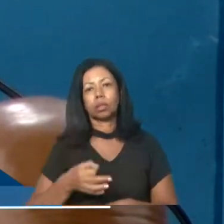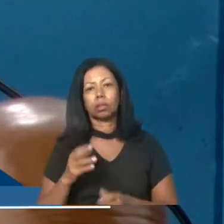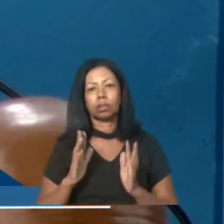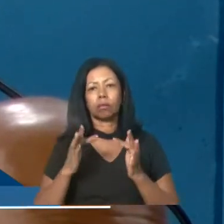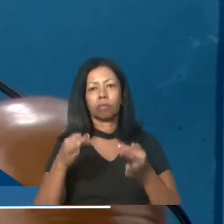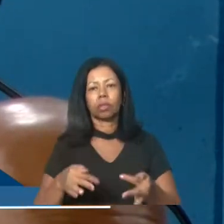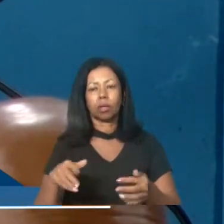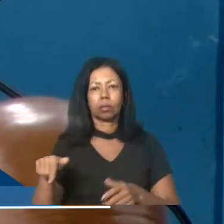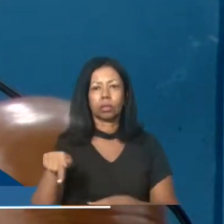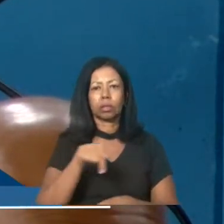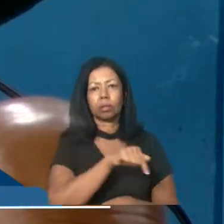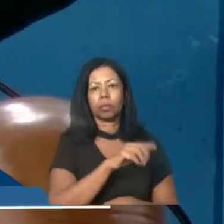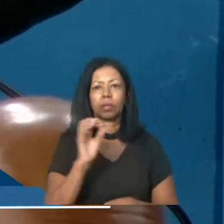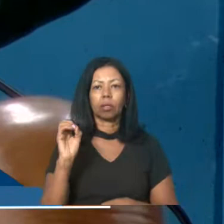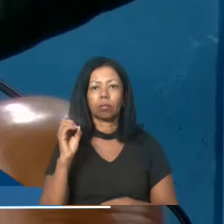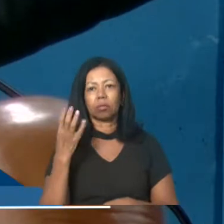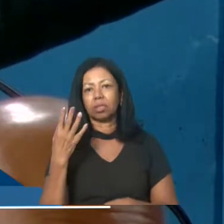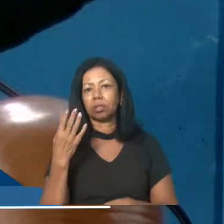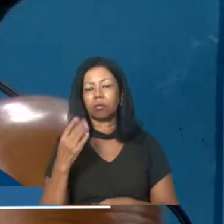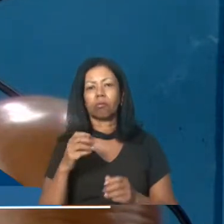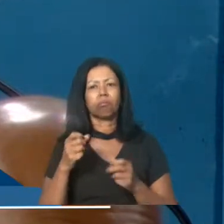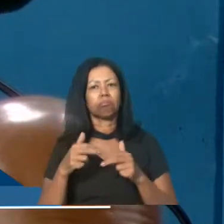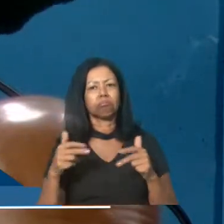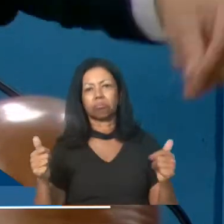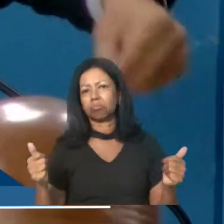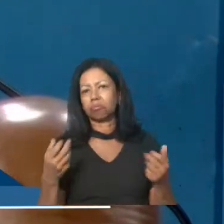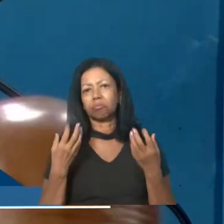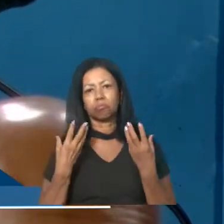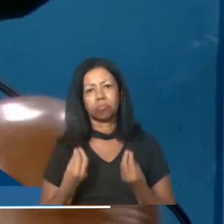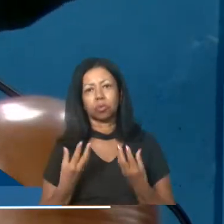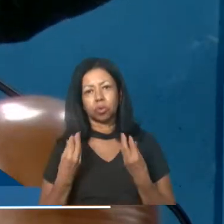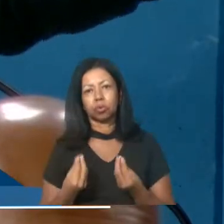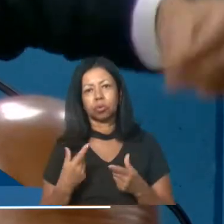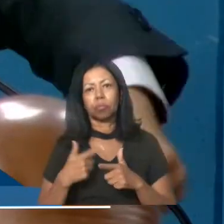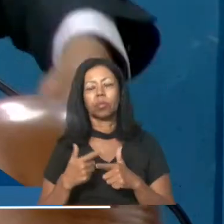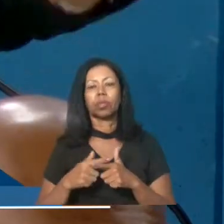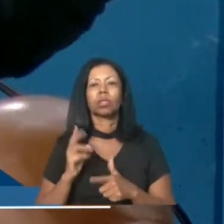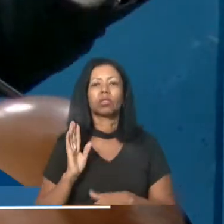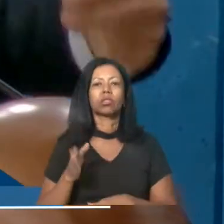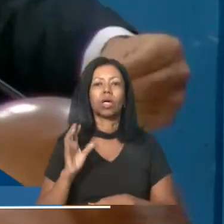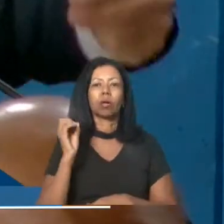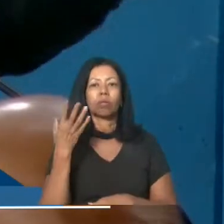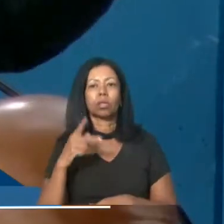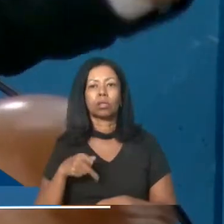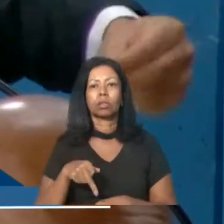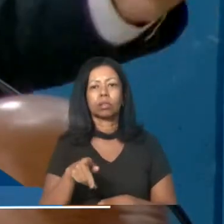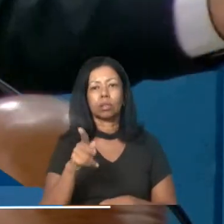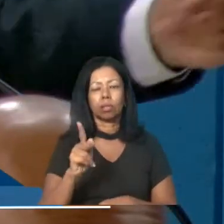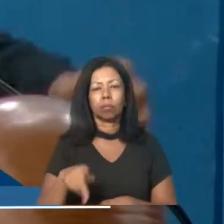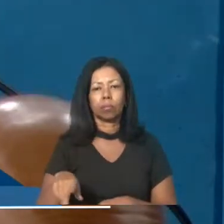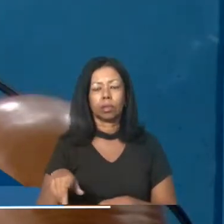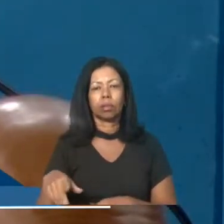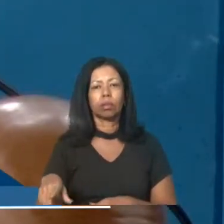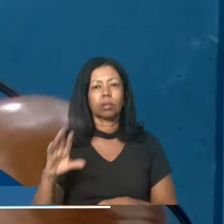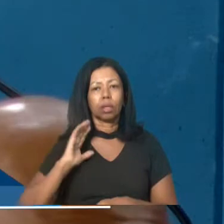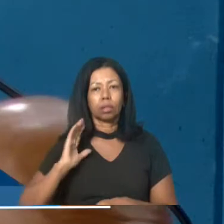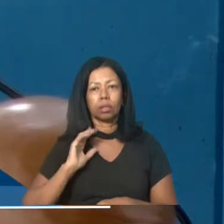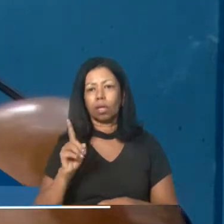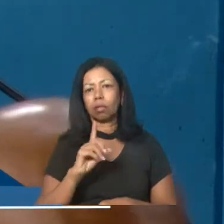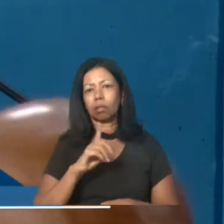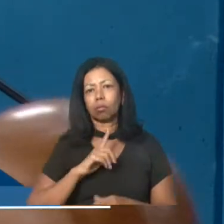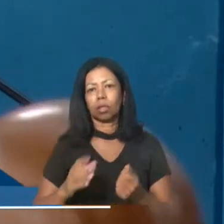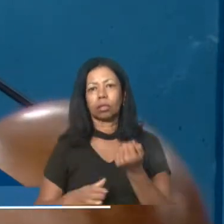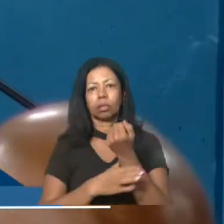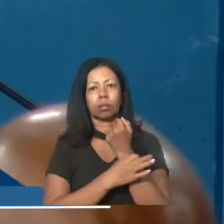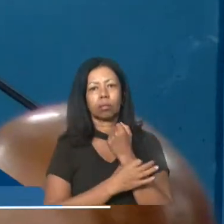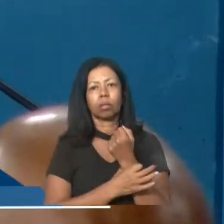semana de carnaval vários aconteceram. Por quê? Porque já é do cotidiano da cidade não ter segurança. Aí ele